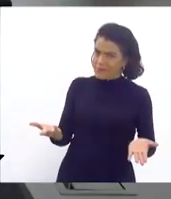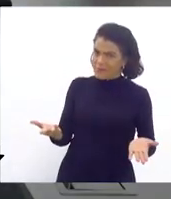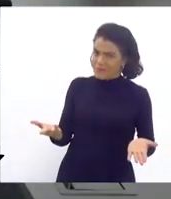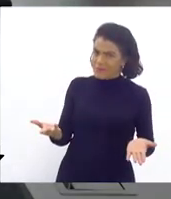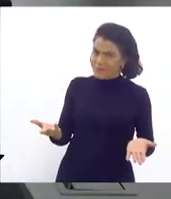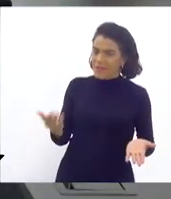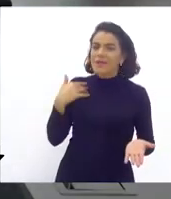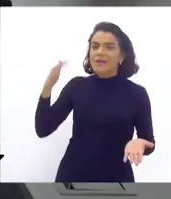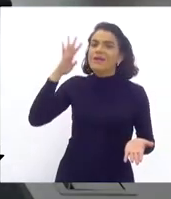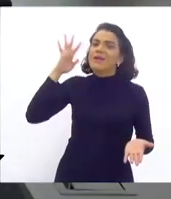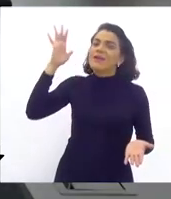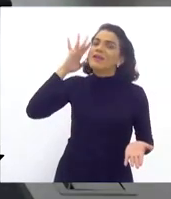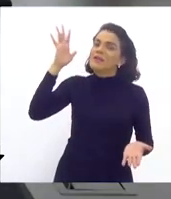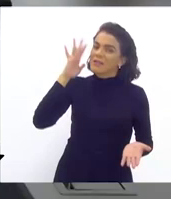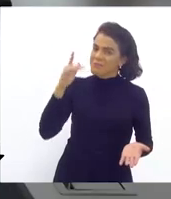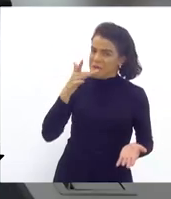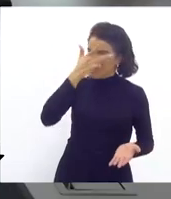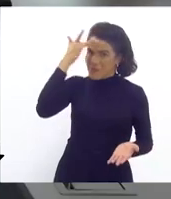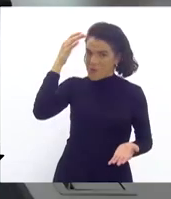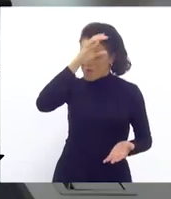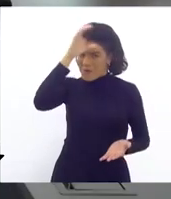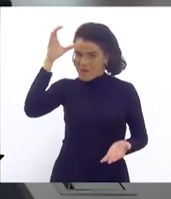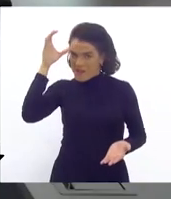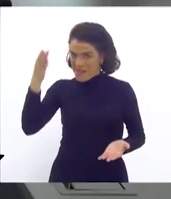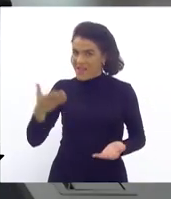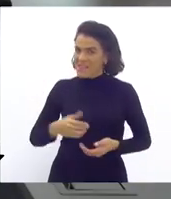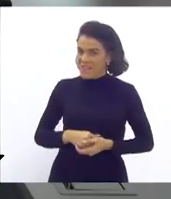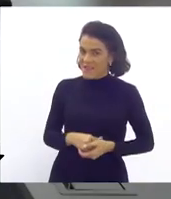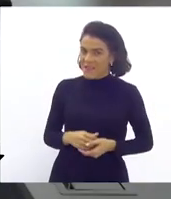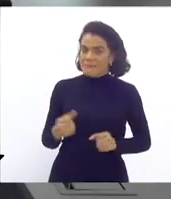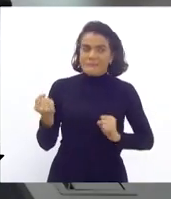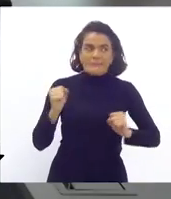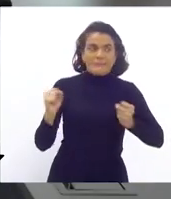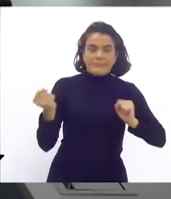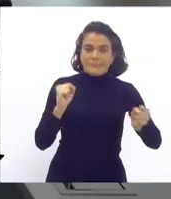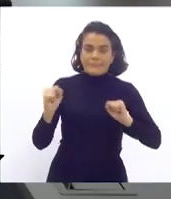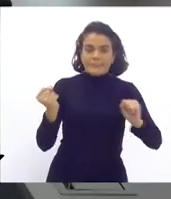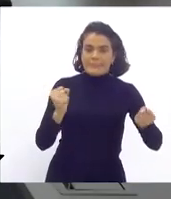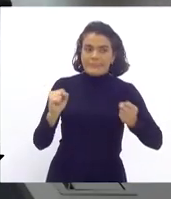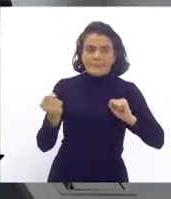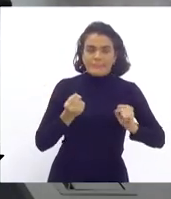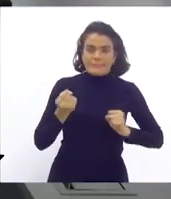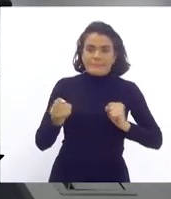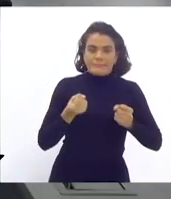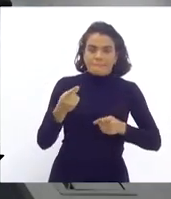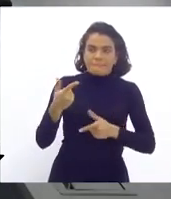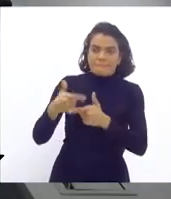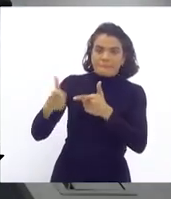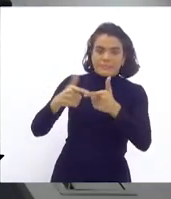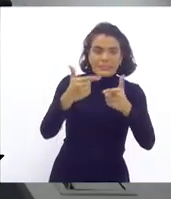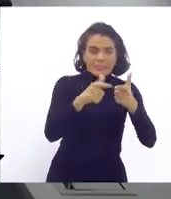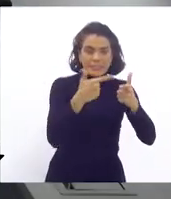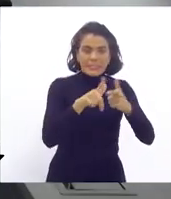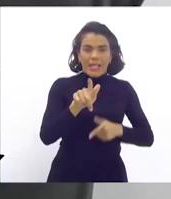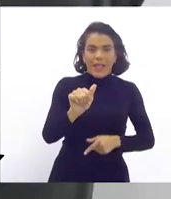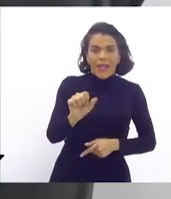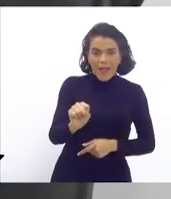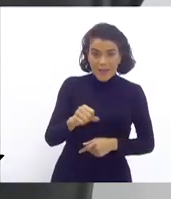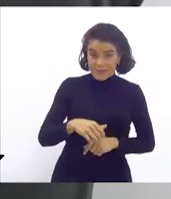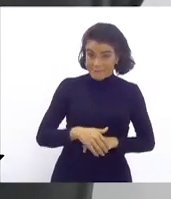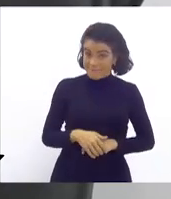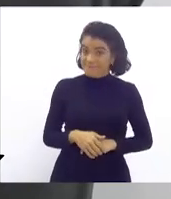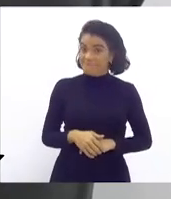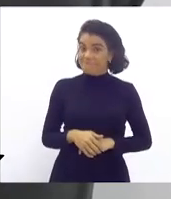imagina o que que faz com o consumidor que fica lá agonizando para ter o serviço que é um monopólio instalado que